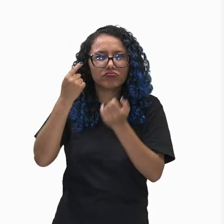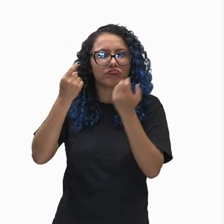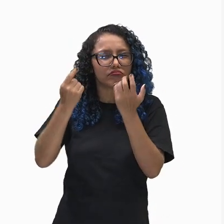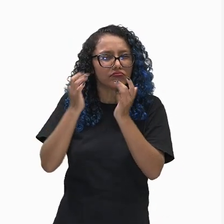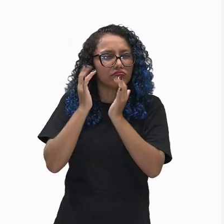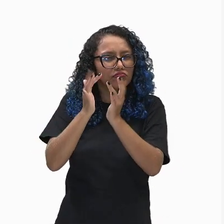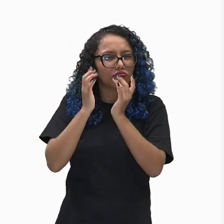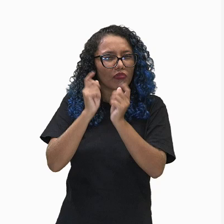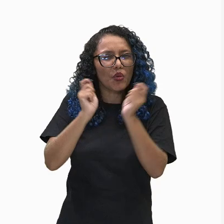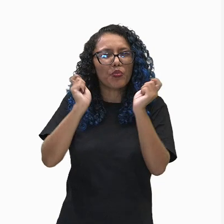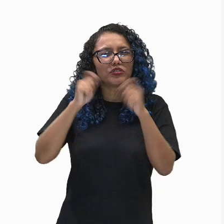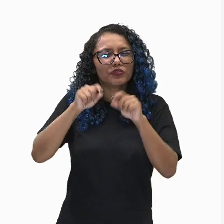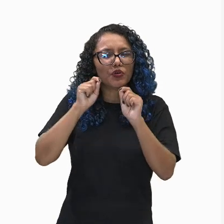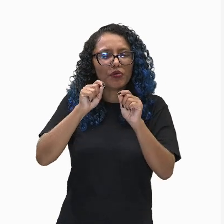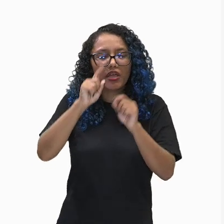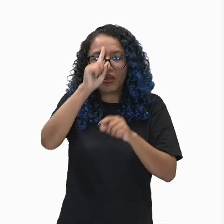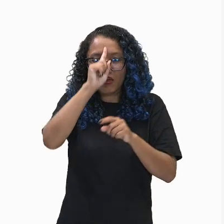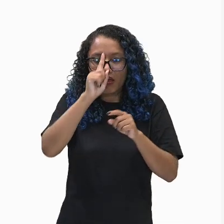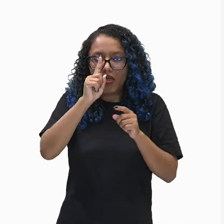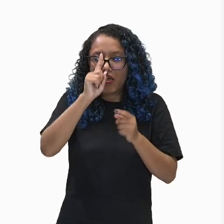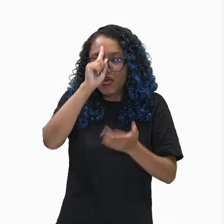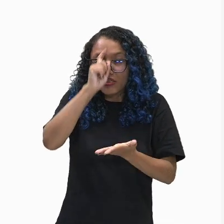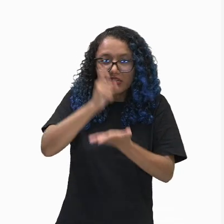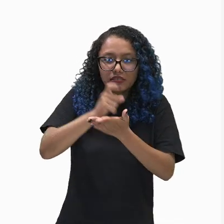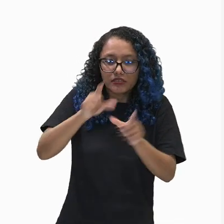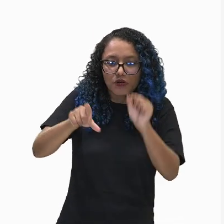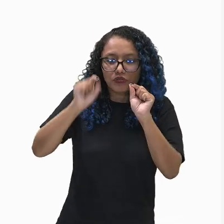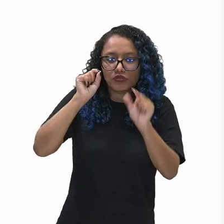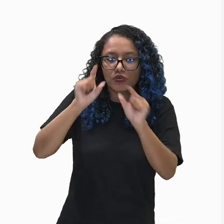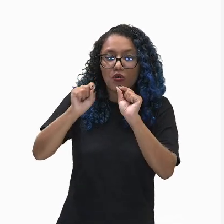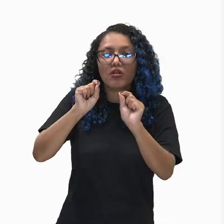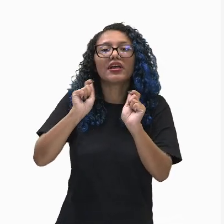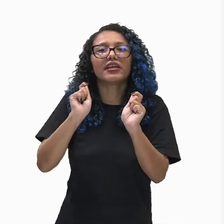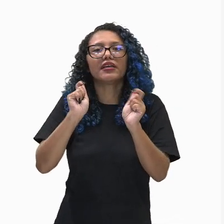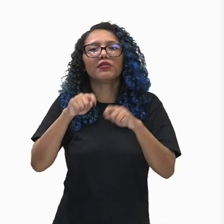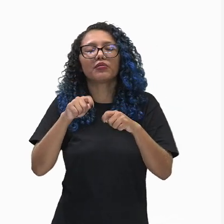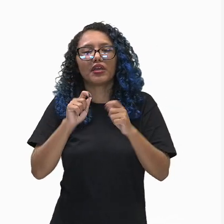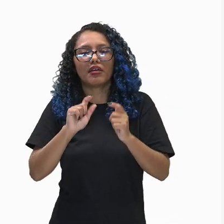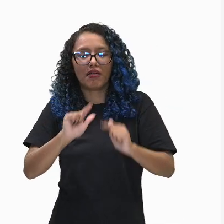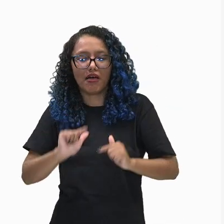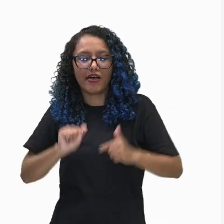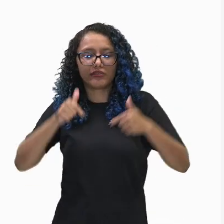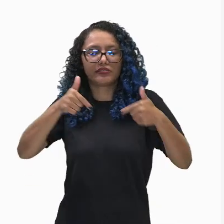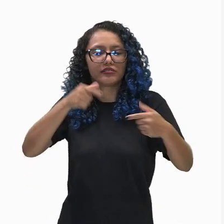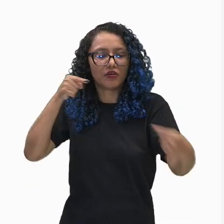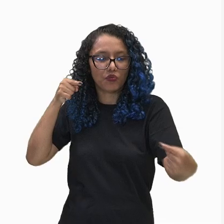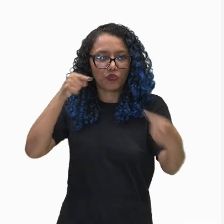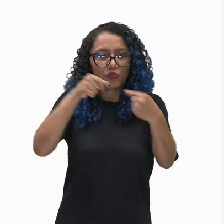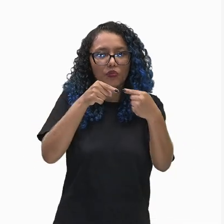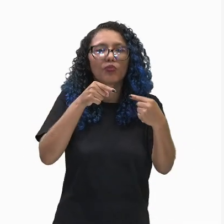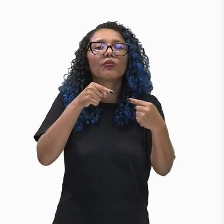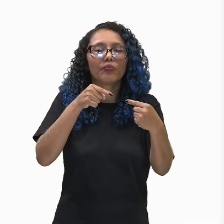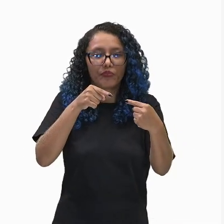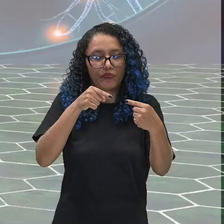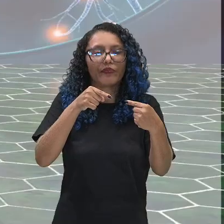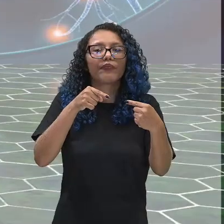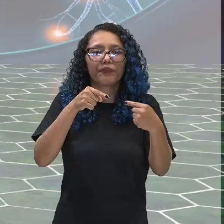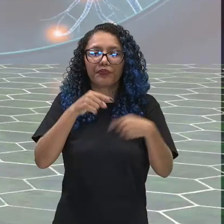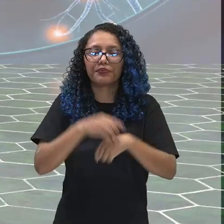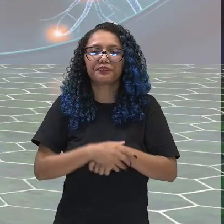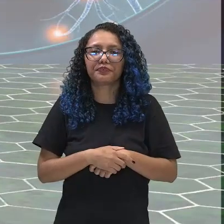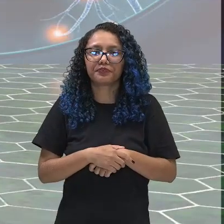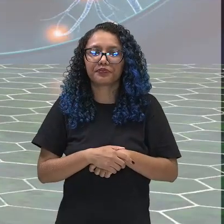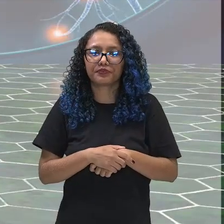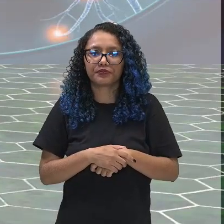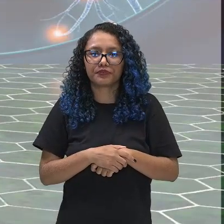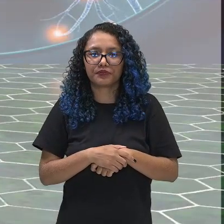e coordenando respostas apropriadas. Então, essa função do sistema nervoso de